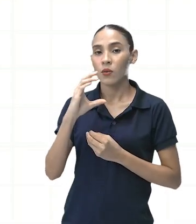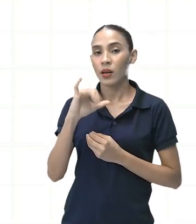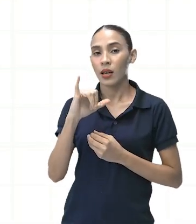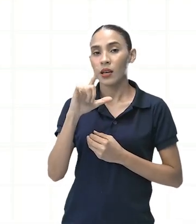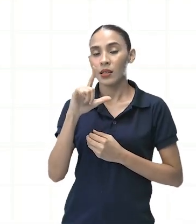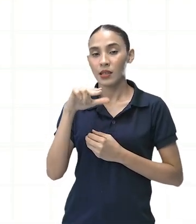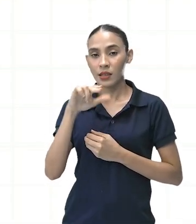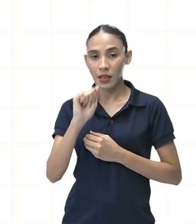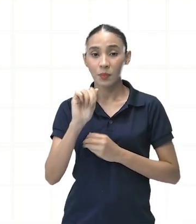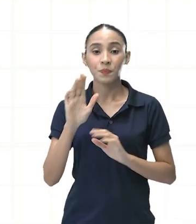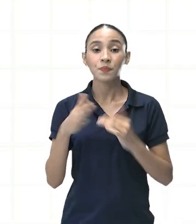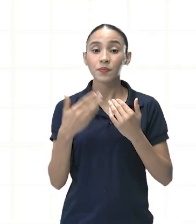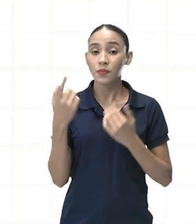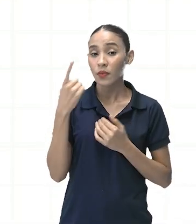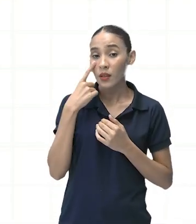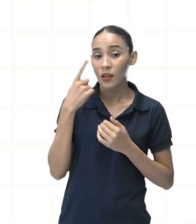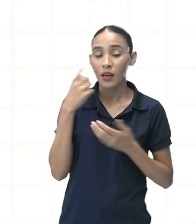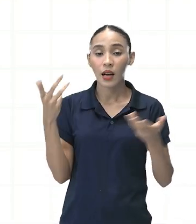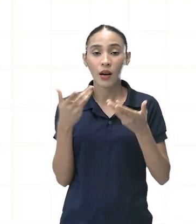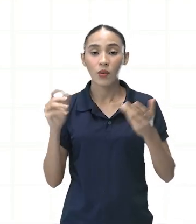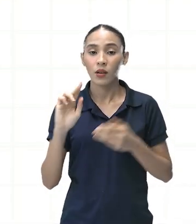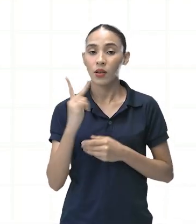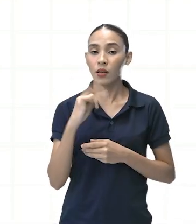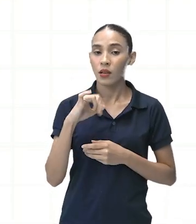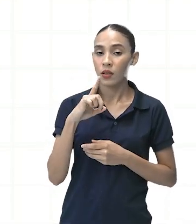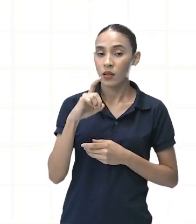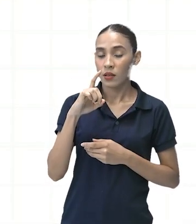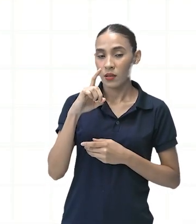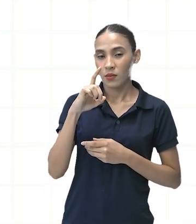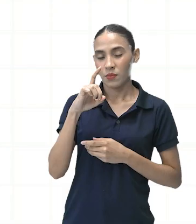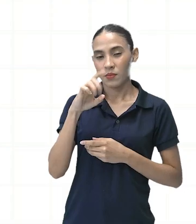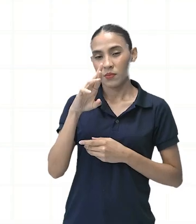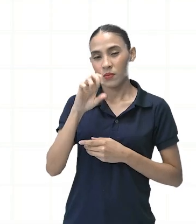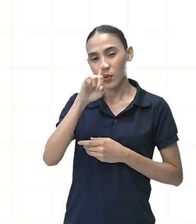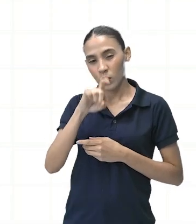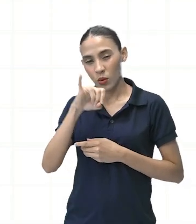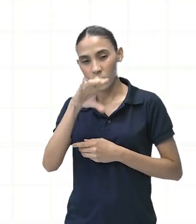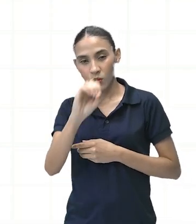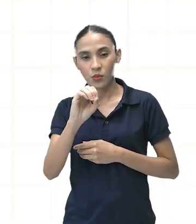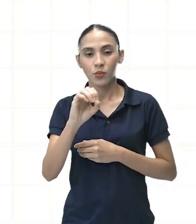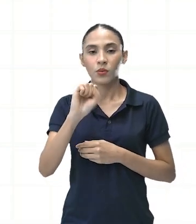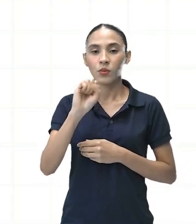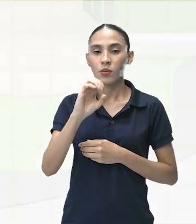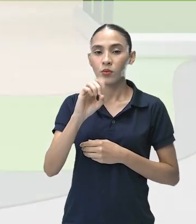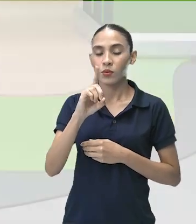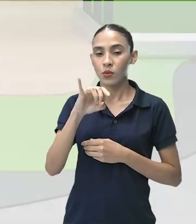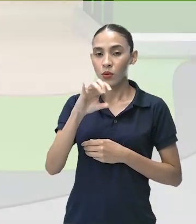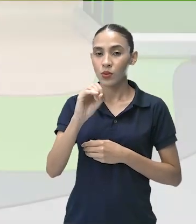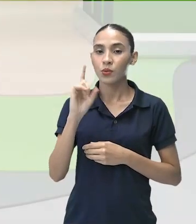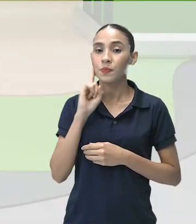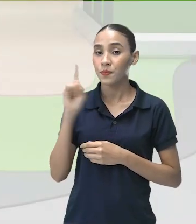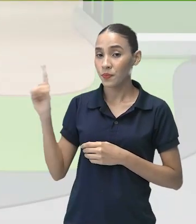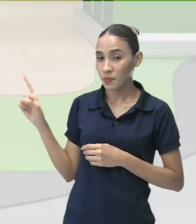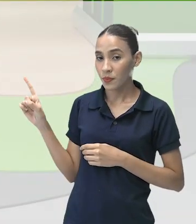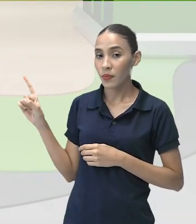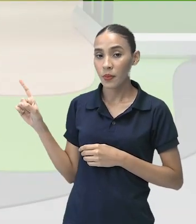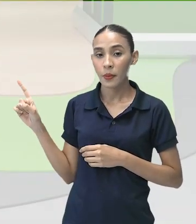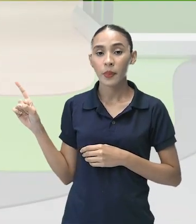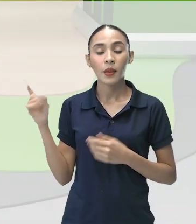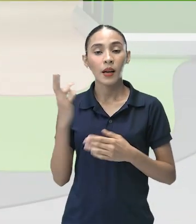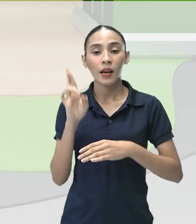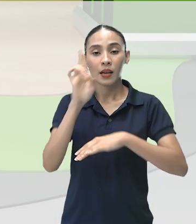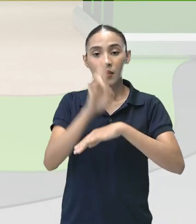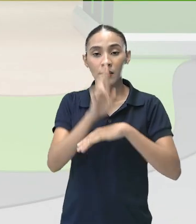alcalina. Vamos observar o hidróxido de sódio nessa solução aquosa. Aqui nós temos